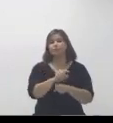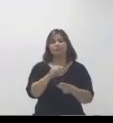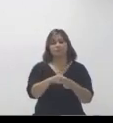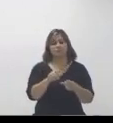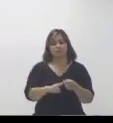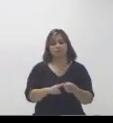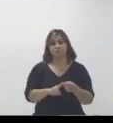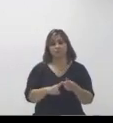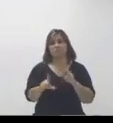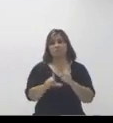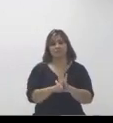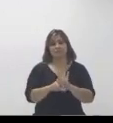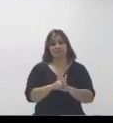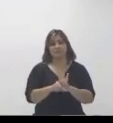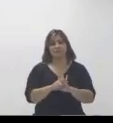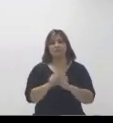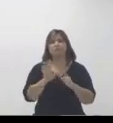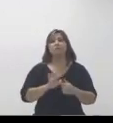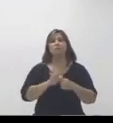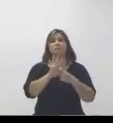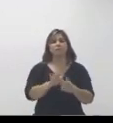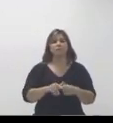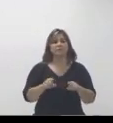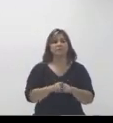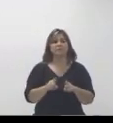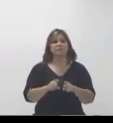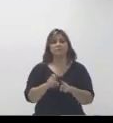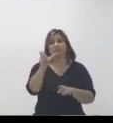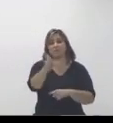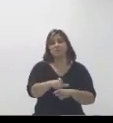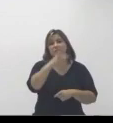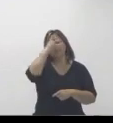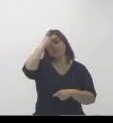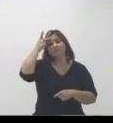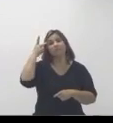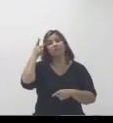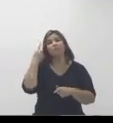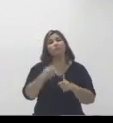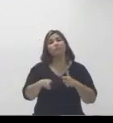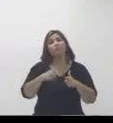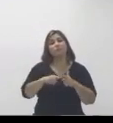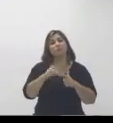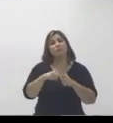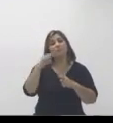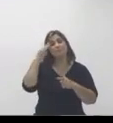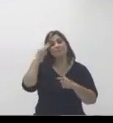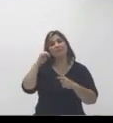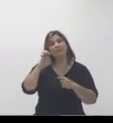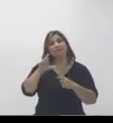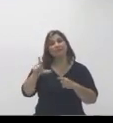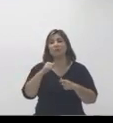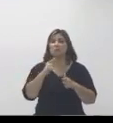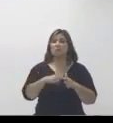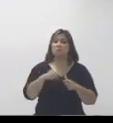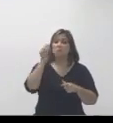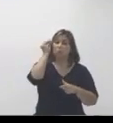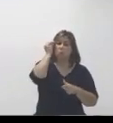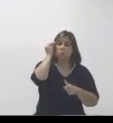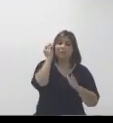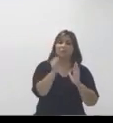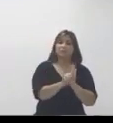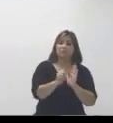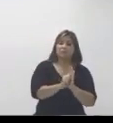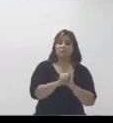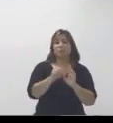duas legislações nos trazem com as pessoas com transtornos mentais seja em decorrência do uso de drogas ou não